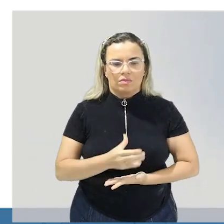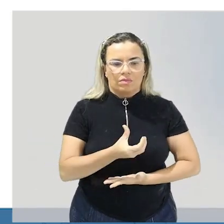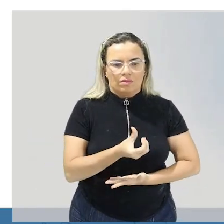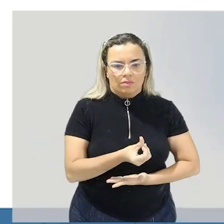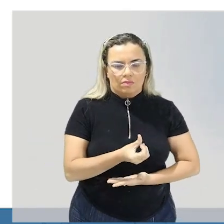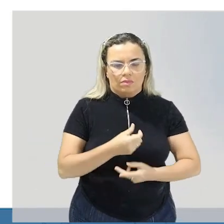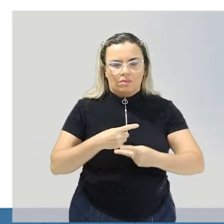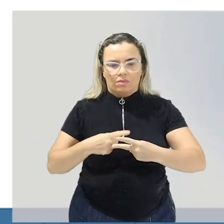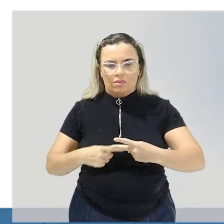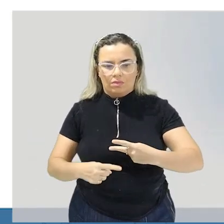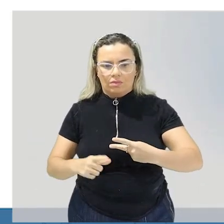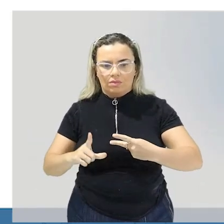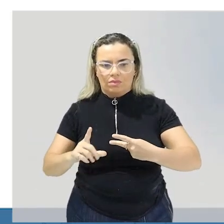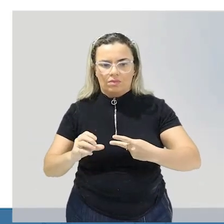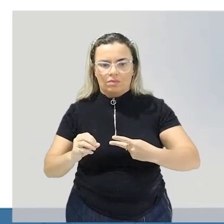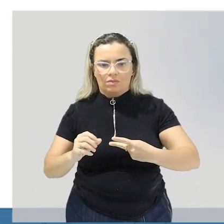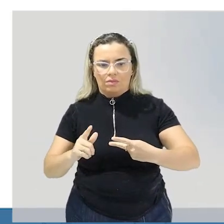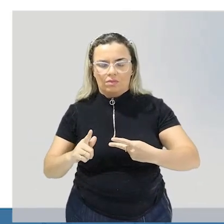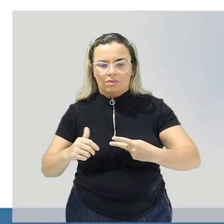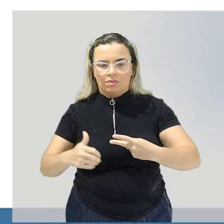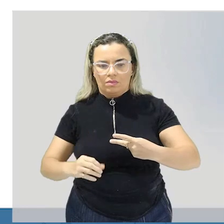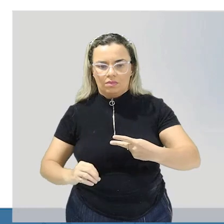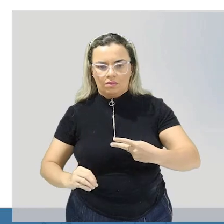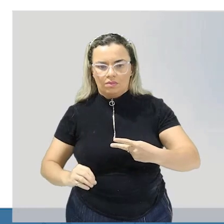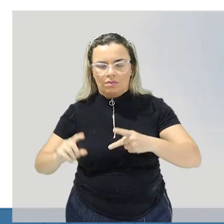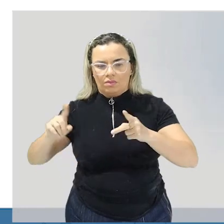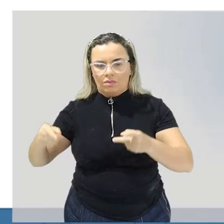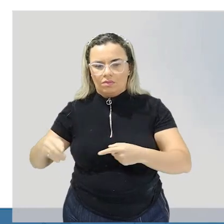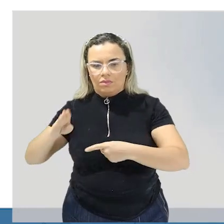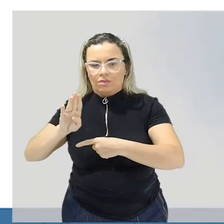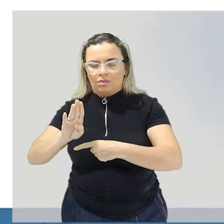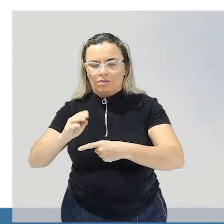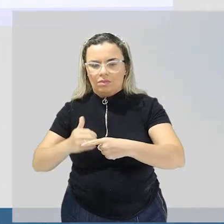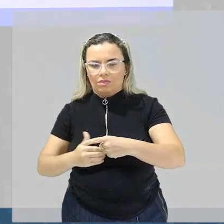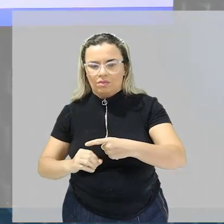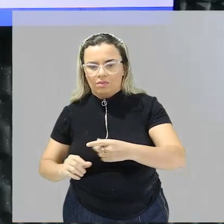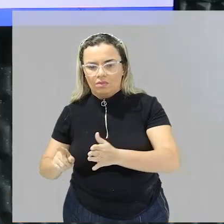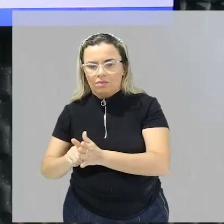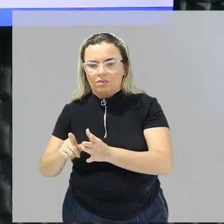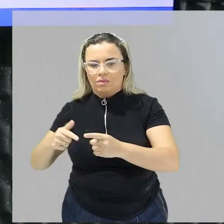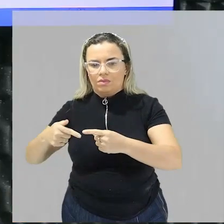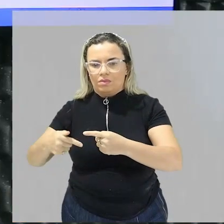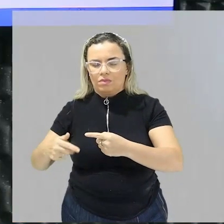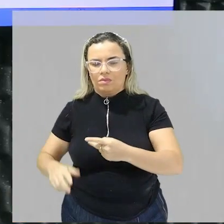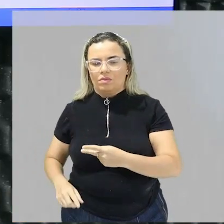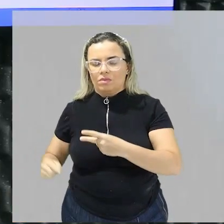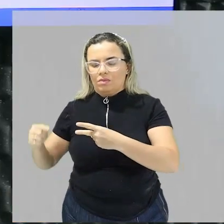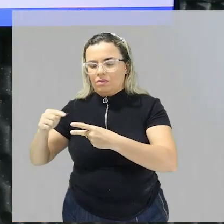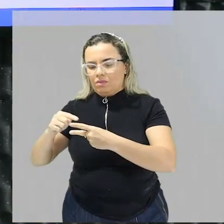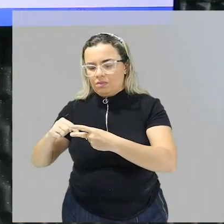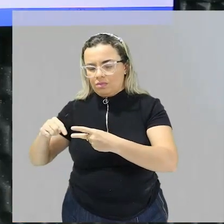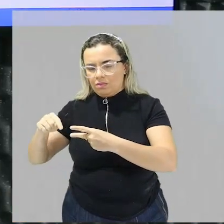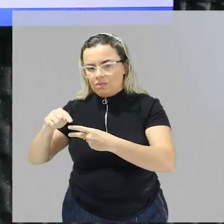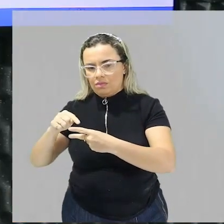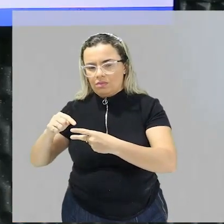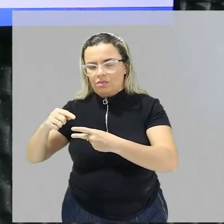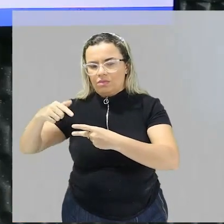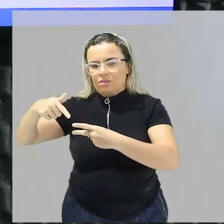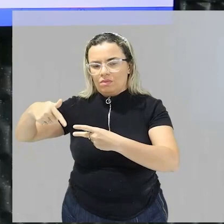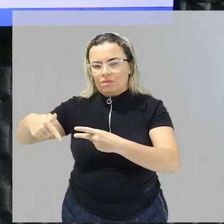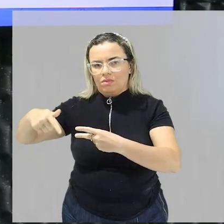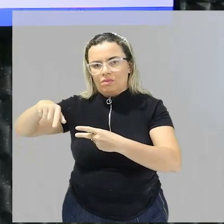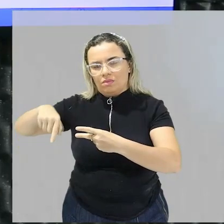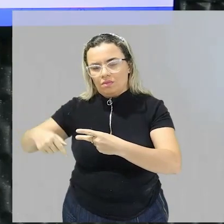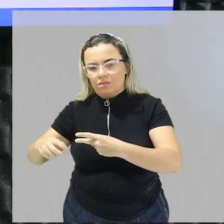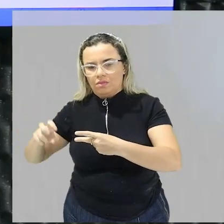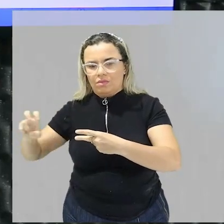6 menor ou igual a log de B sobre 10 elevado a menos 7, tá? Na base 10, que é menor